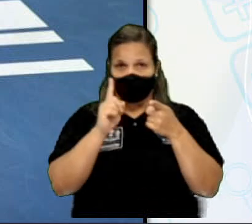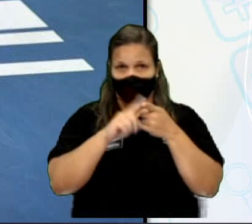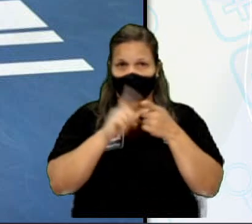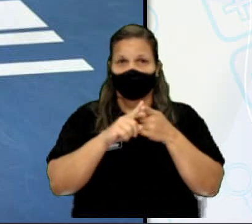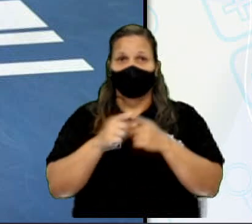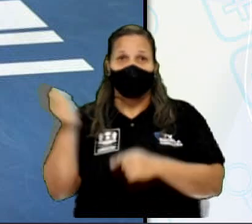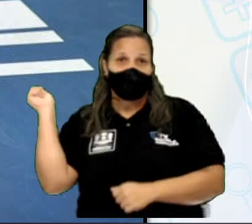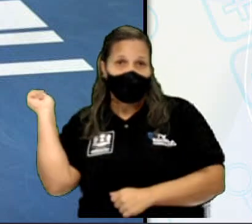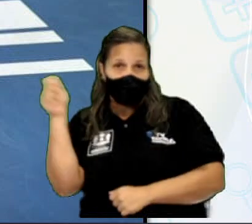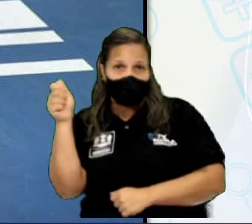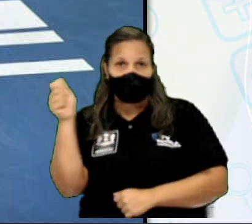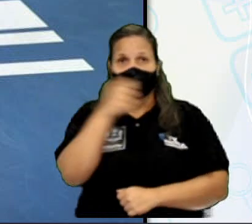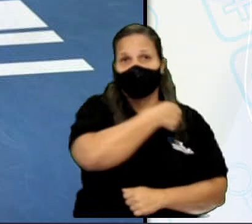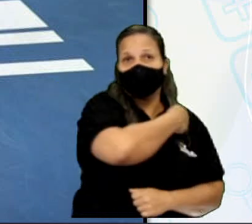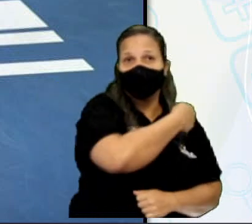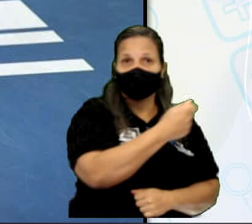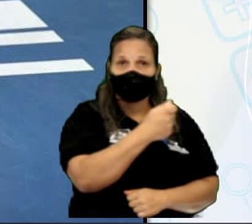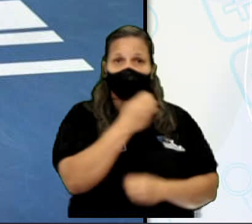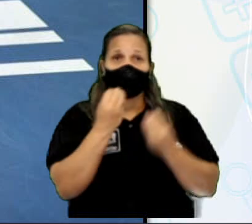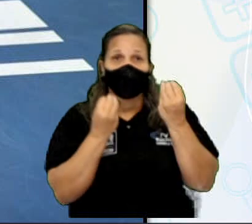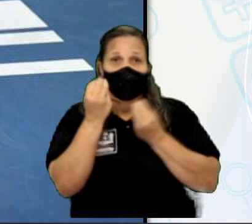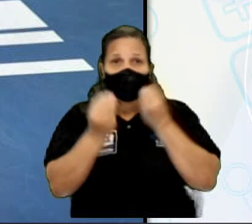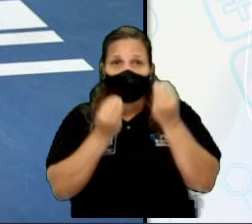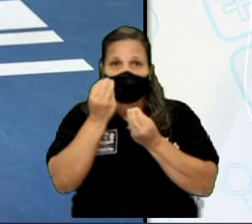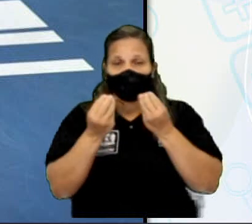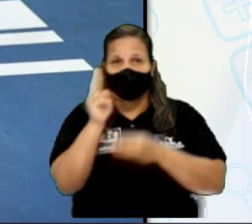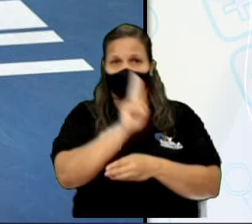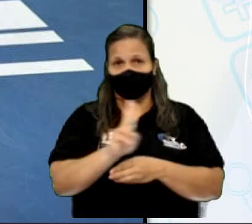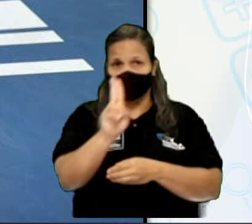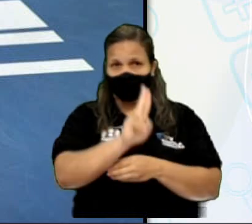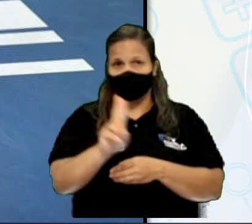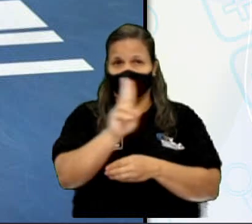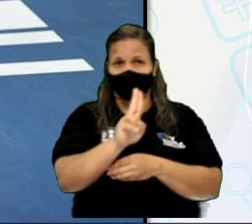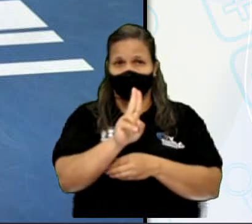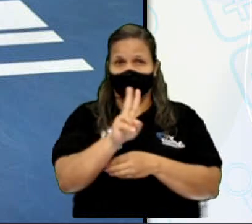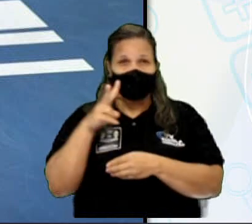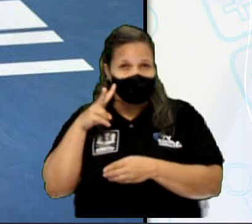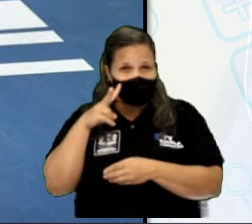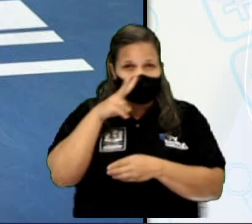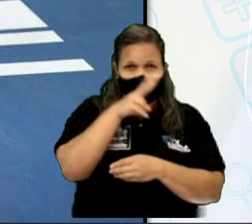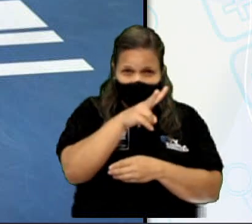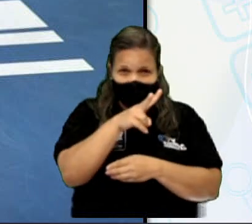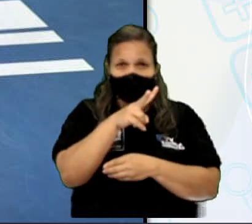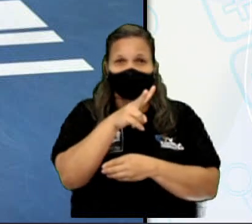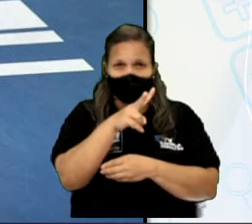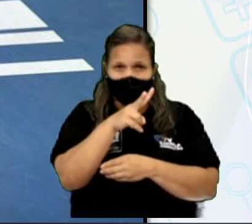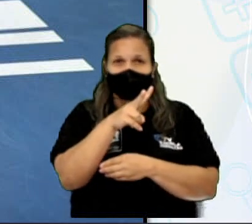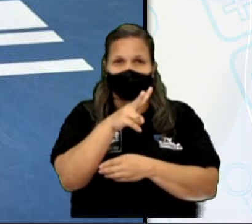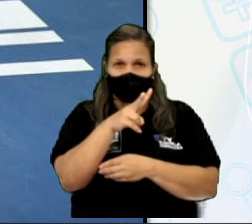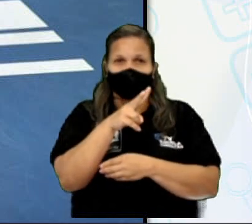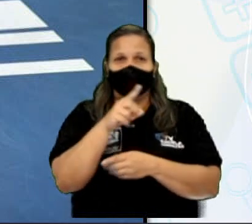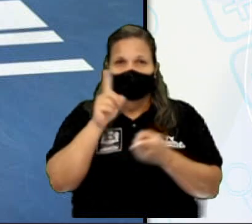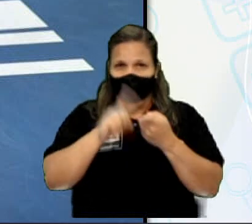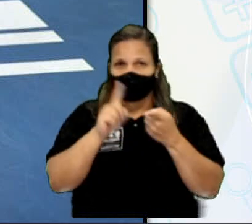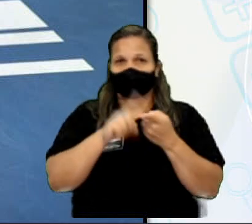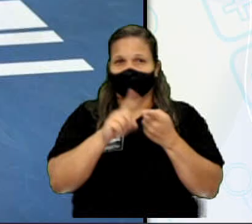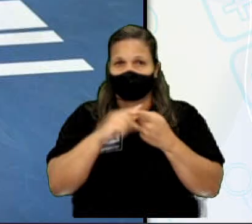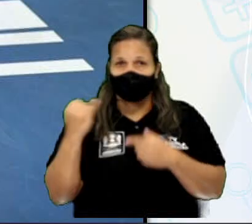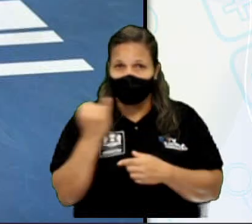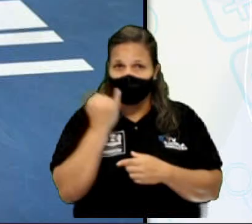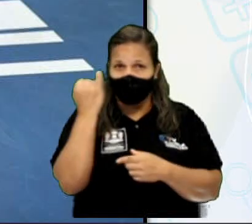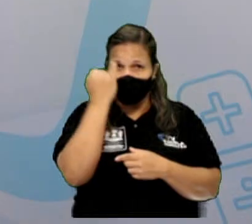determinada forma e coloca a força necessária para conseguir o quê? Fazer o ponto. Então todo esse conjunto